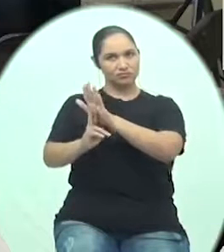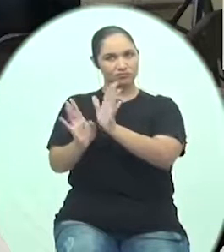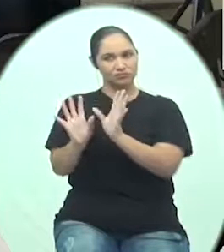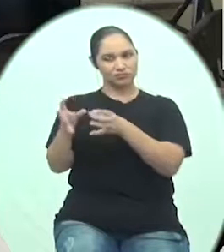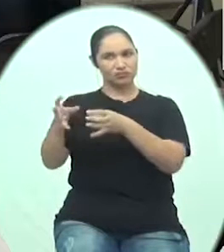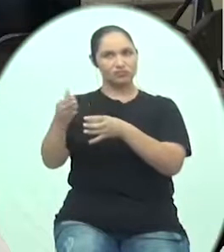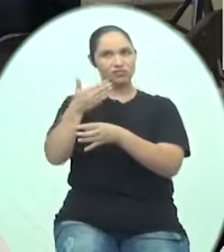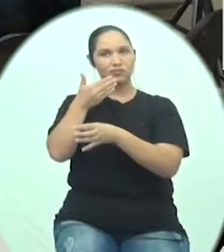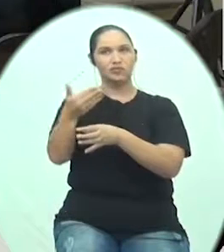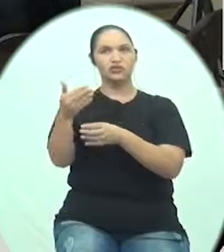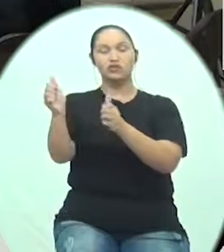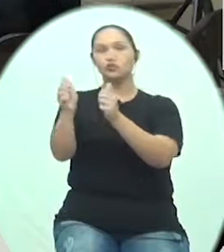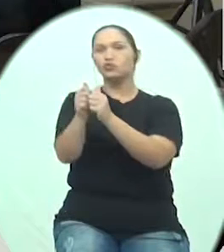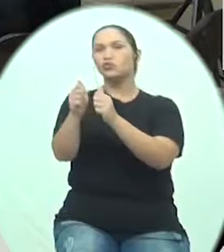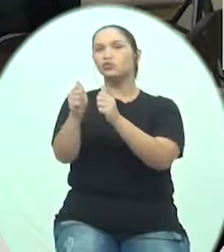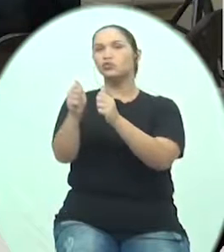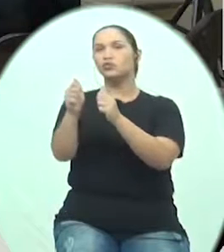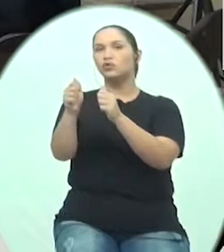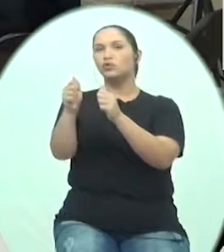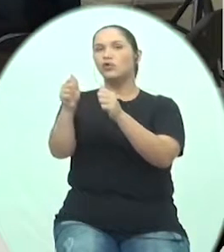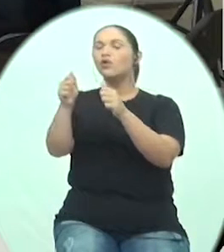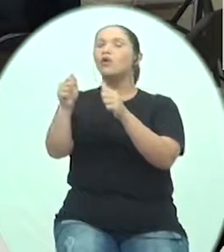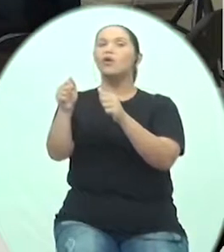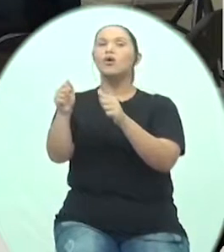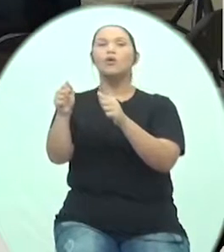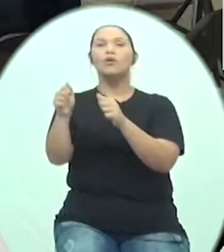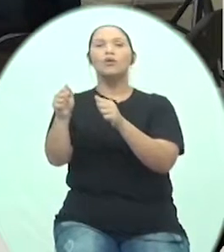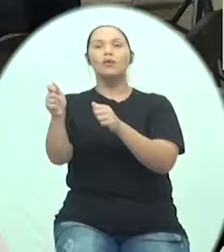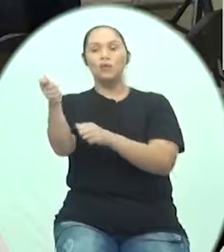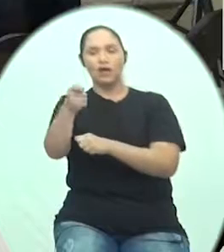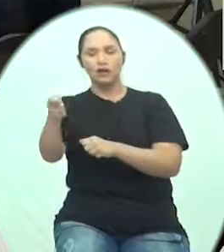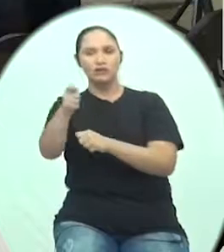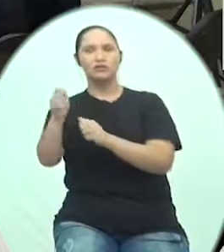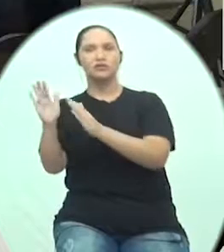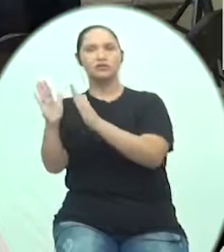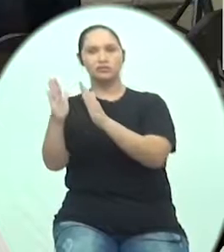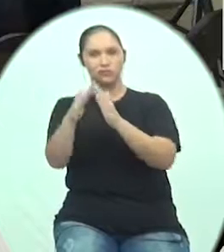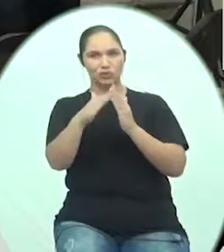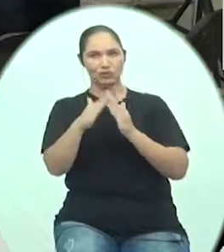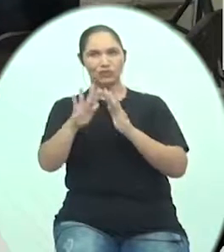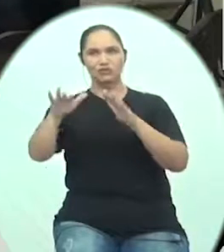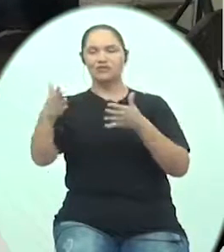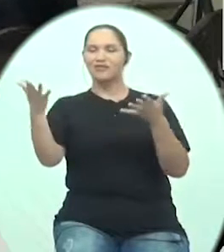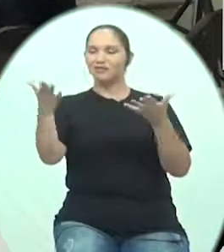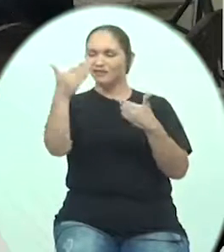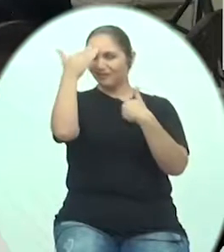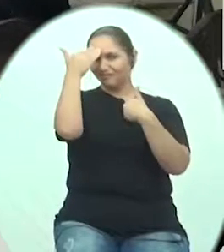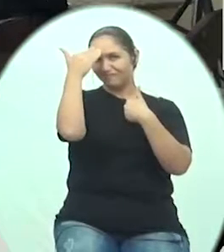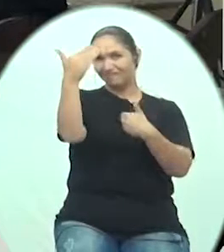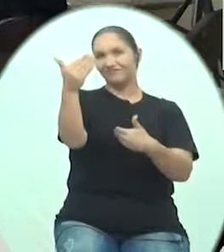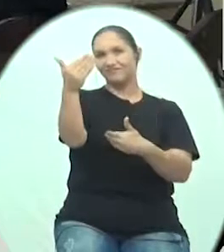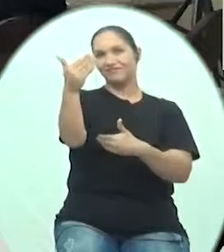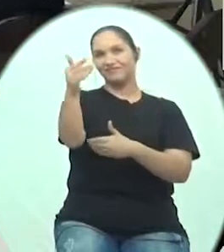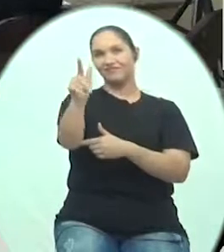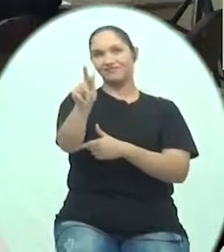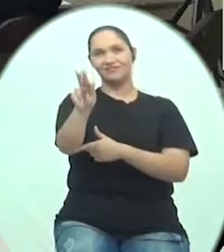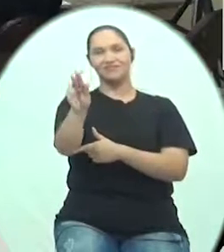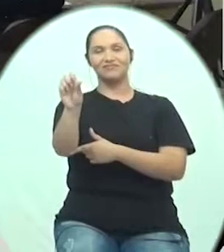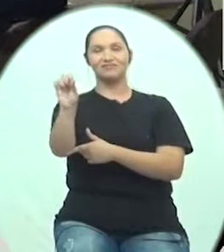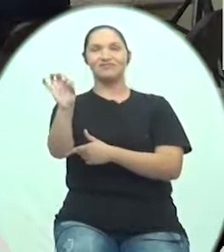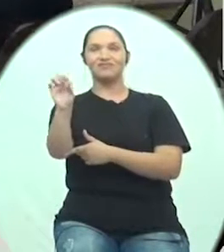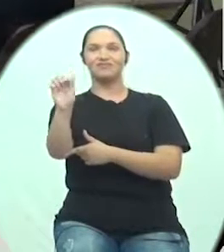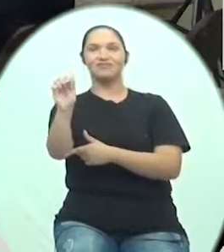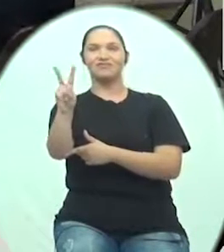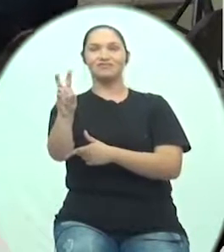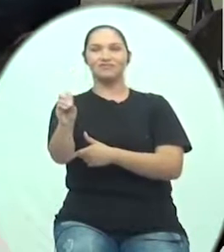moradores então Gustavo obrigado obrigado mesmo pelo seu empenho junto às Comunidades né Sempre que a